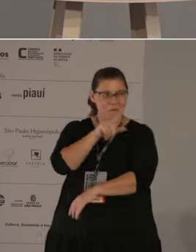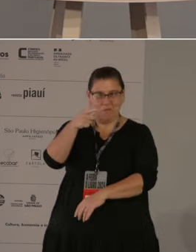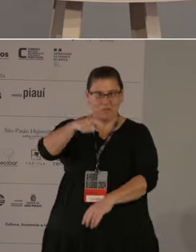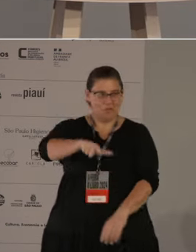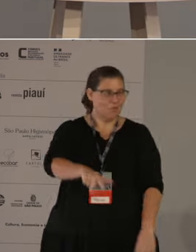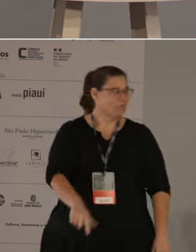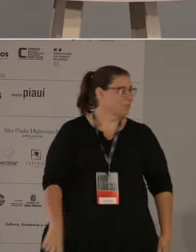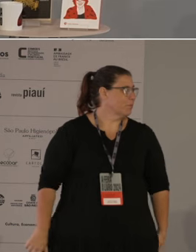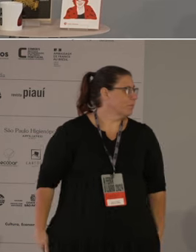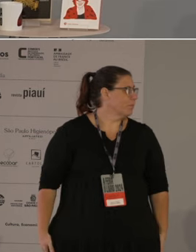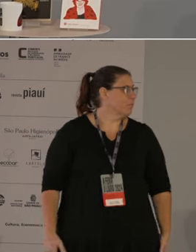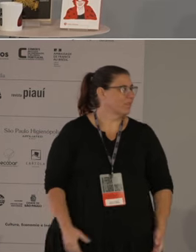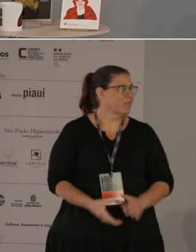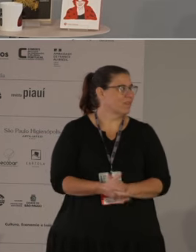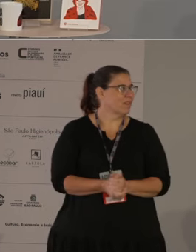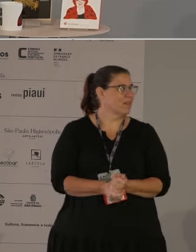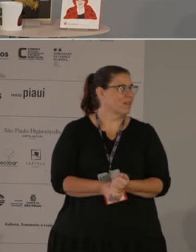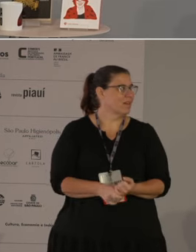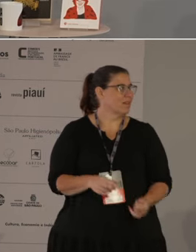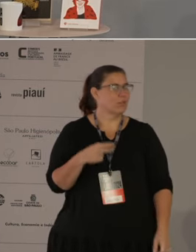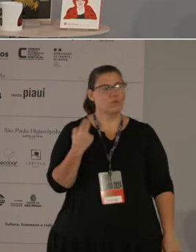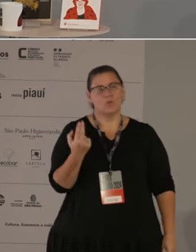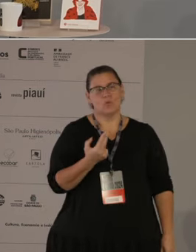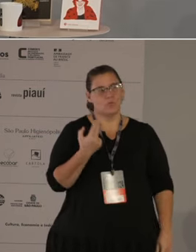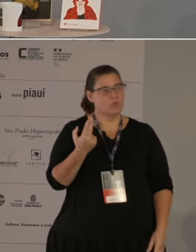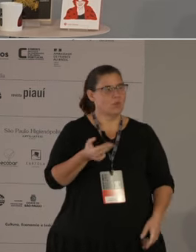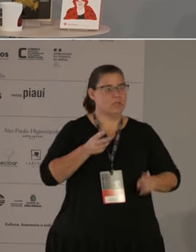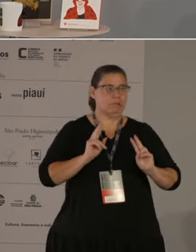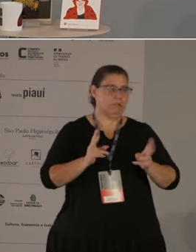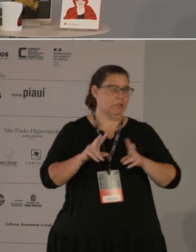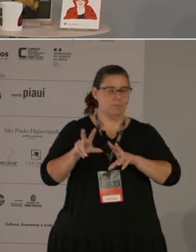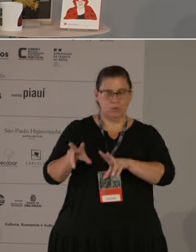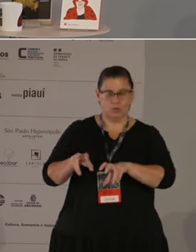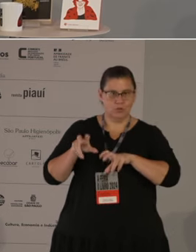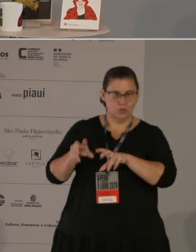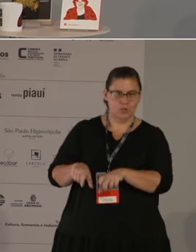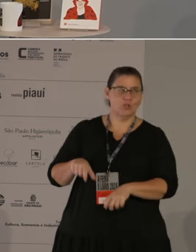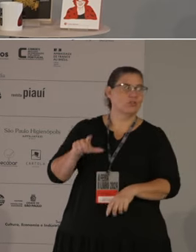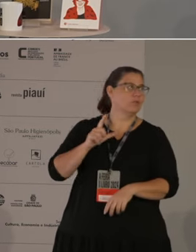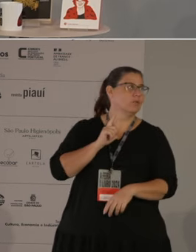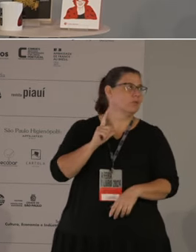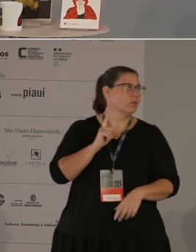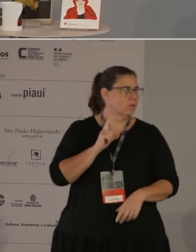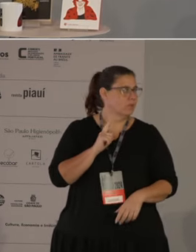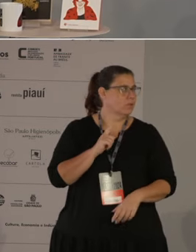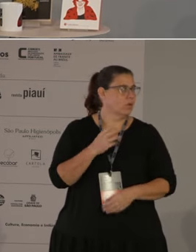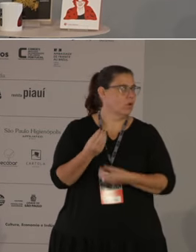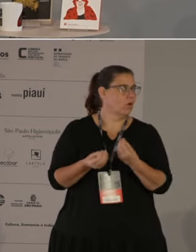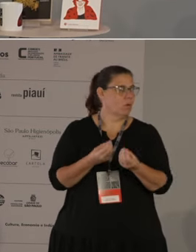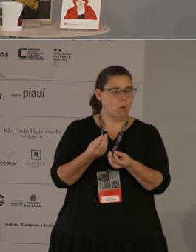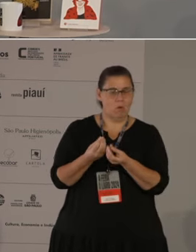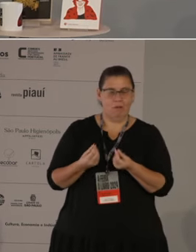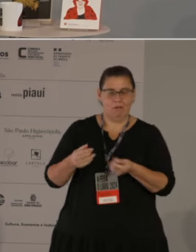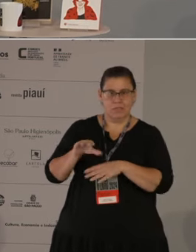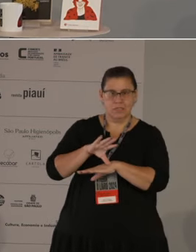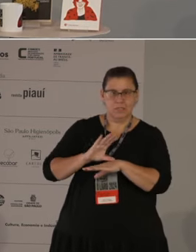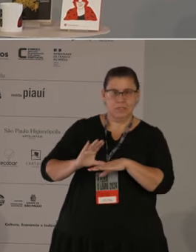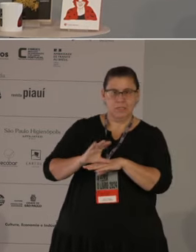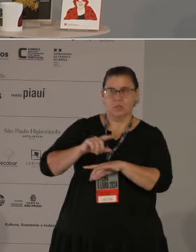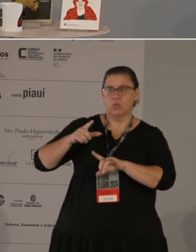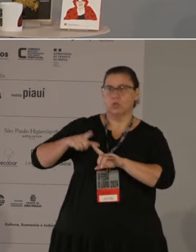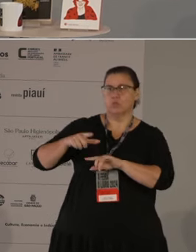dizer, assim, não adianta, assim, para sempre os sítios estão condenados a ter, como se o mesmo tipo